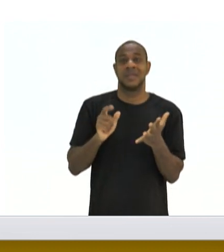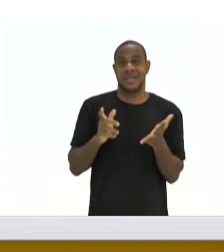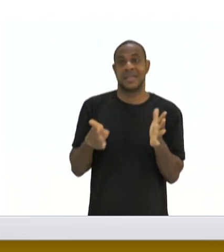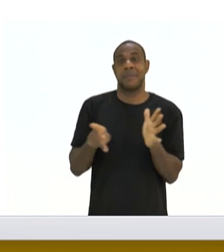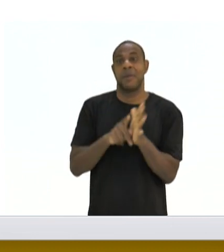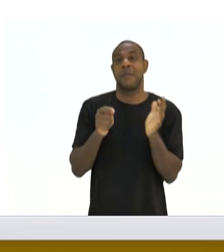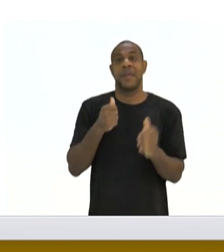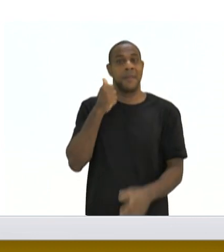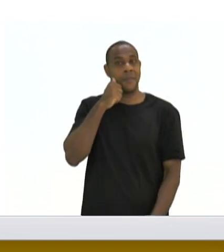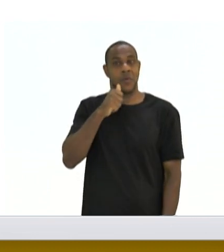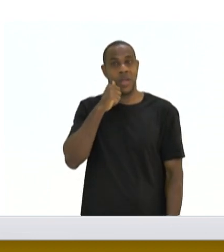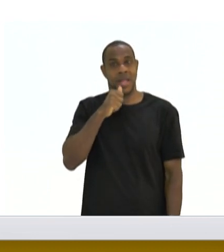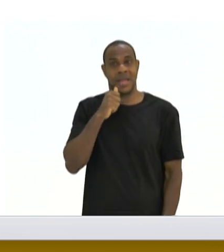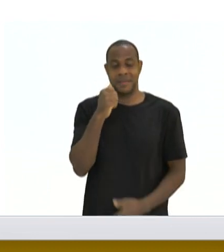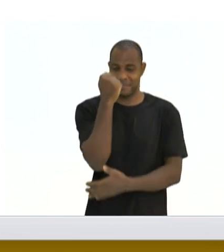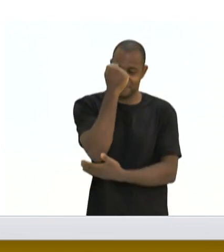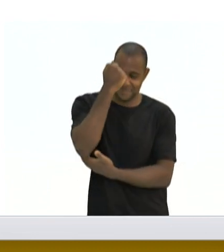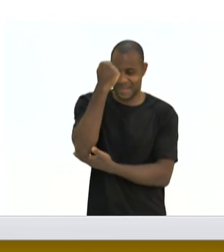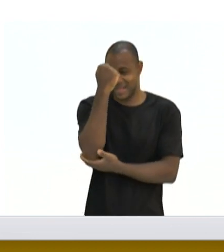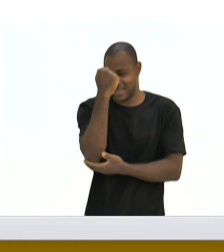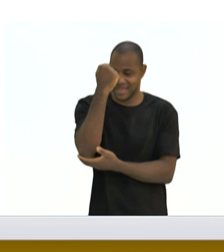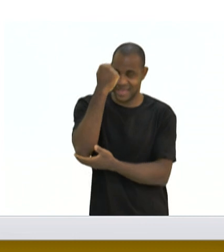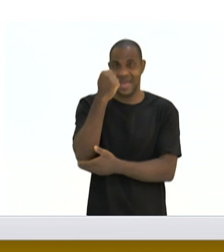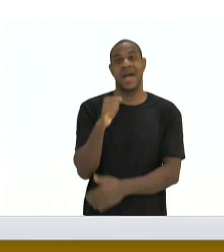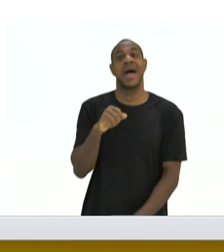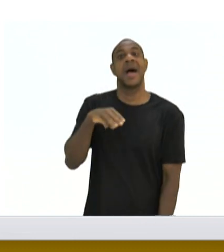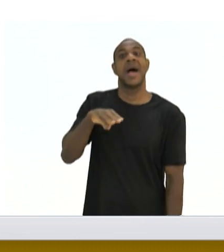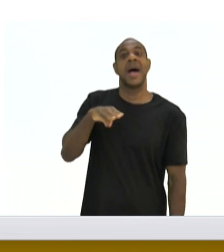Marília Mendonça que atingiu